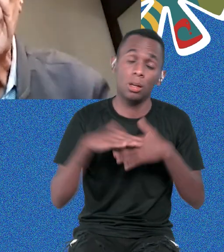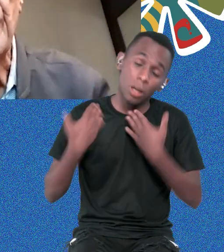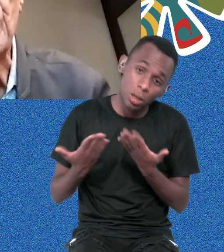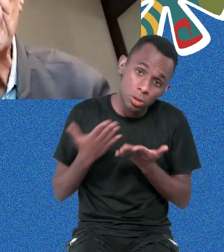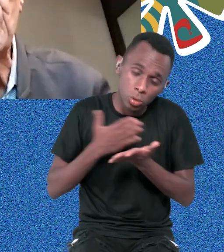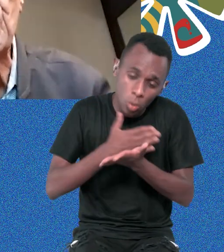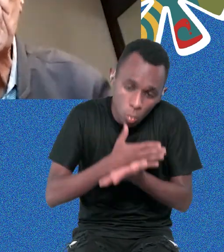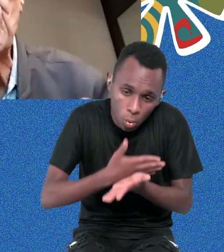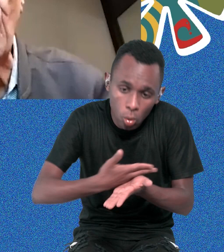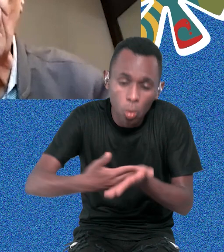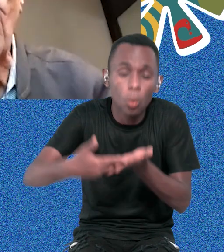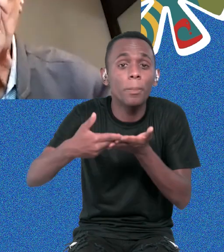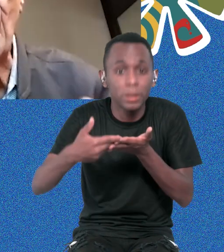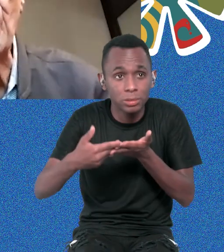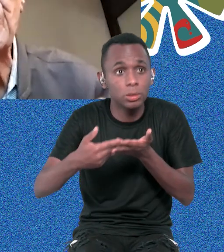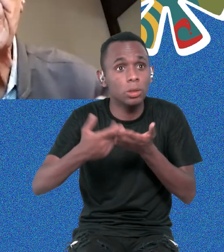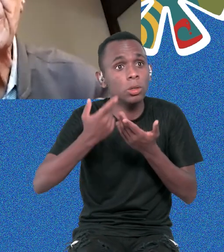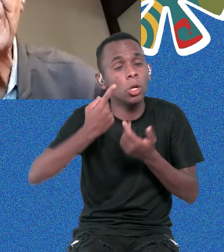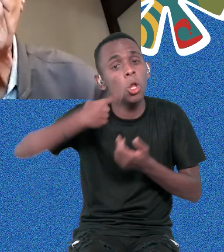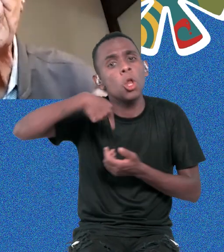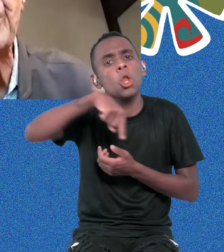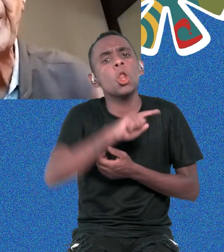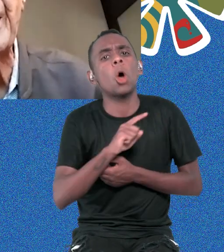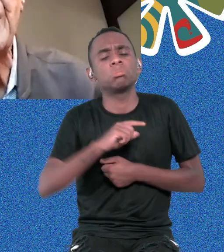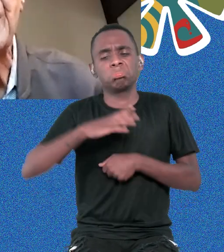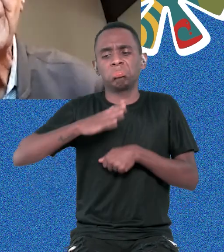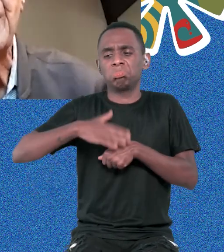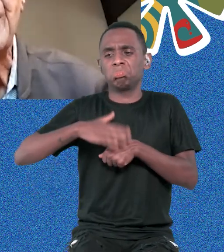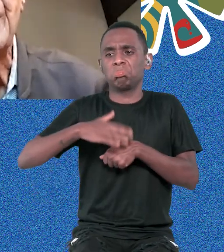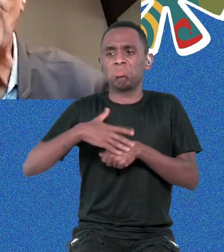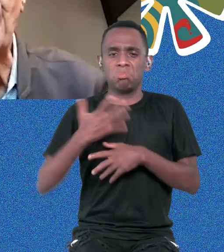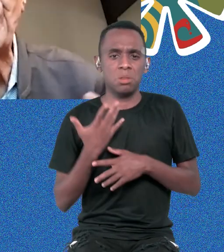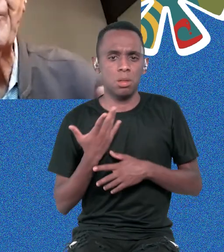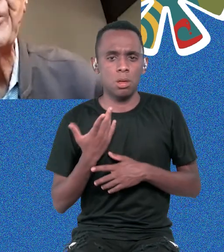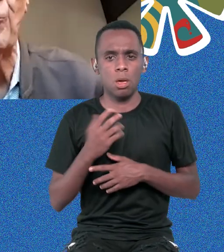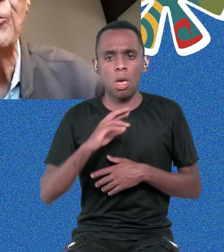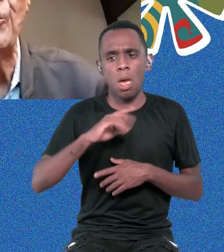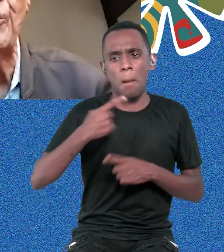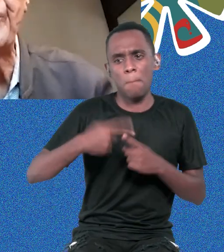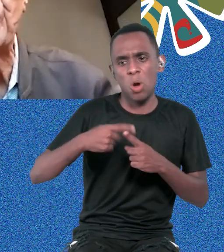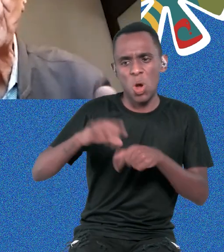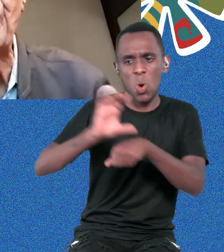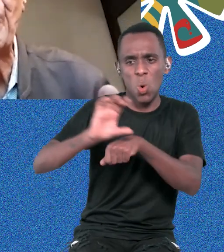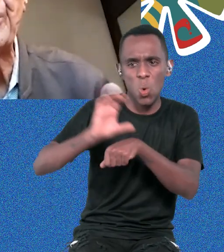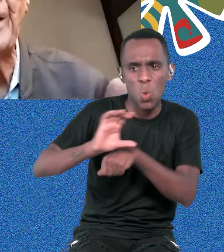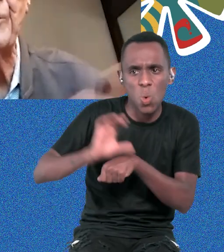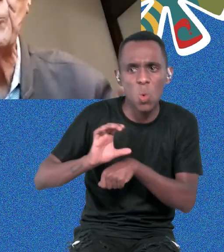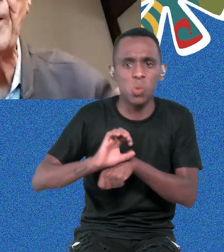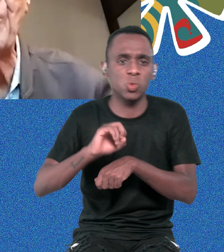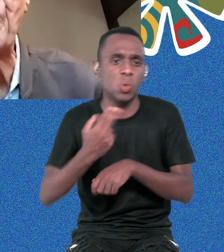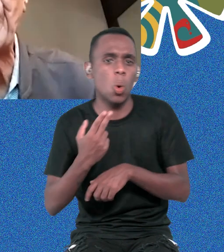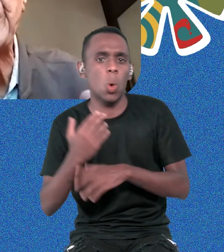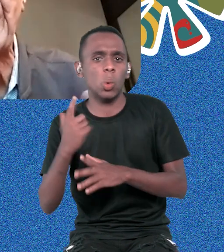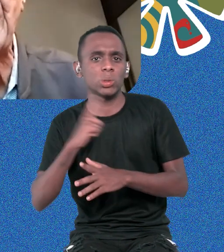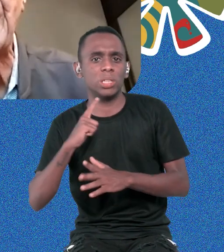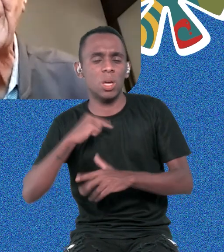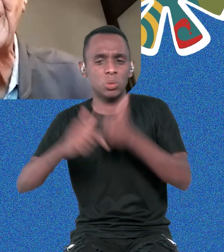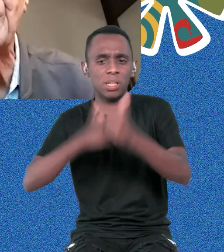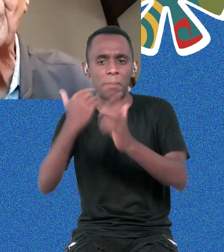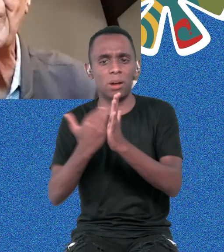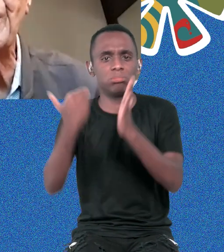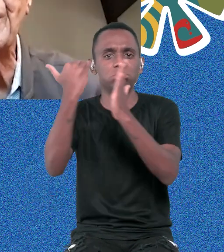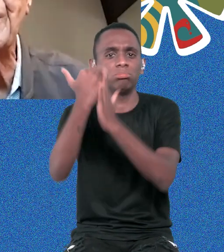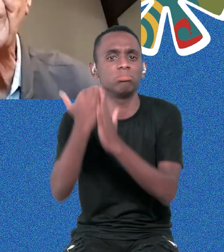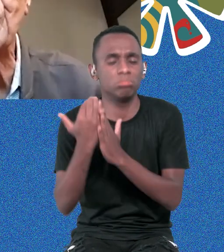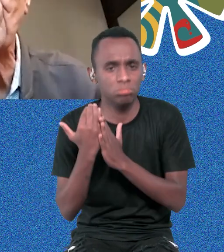momento, só o nós se considera, não porque fez curso ou não fez curso, porque está no Supremo, porque está